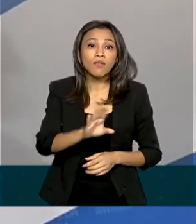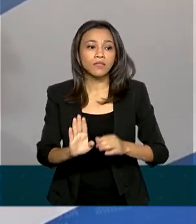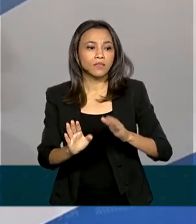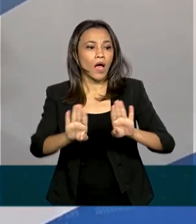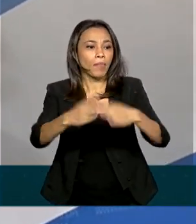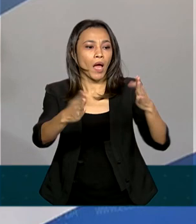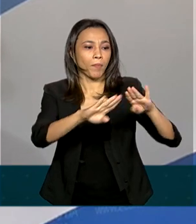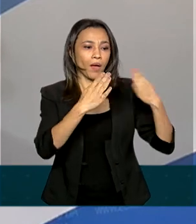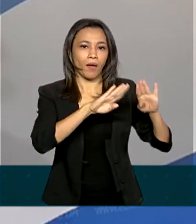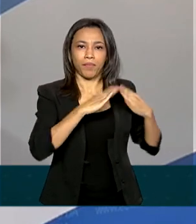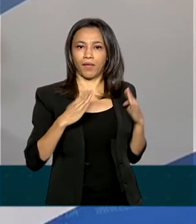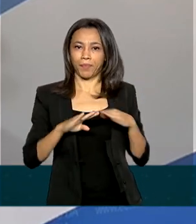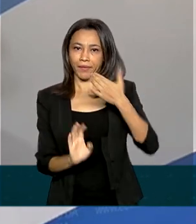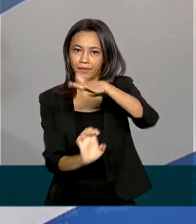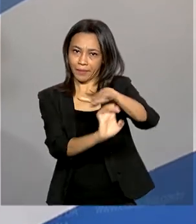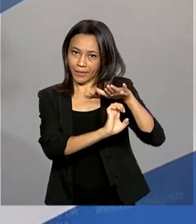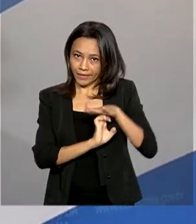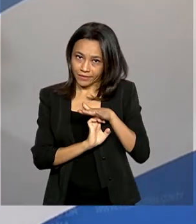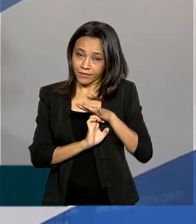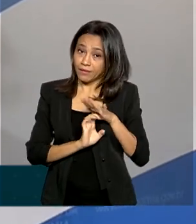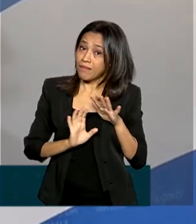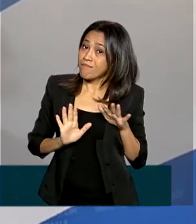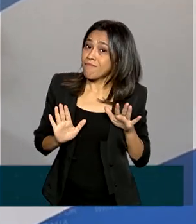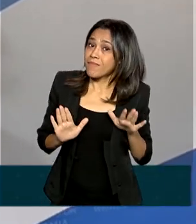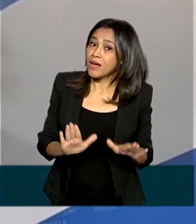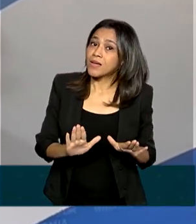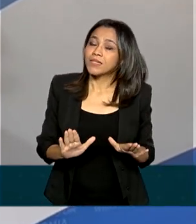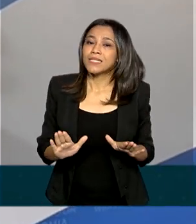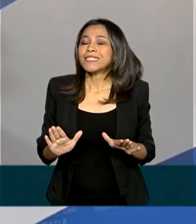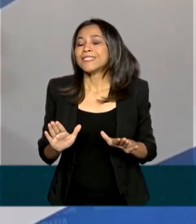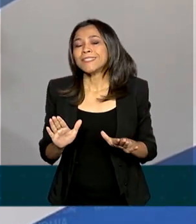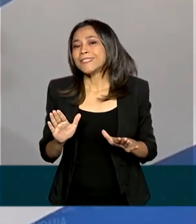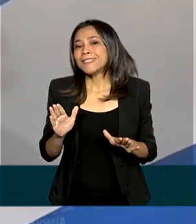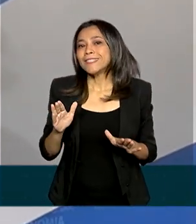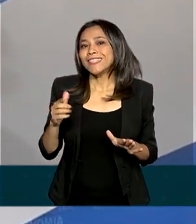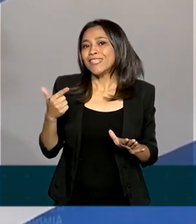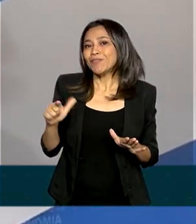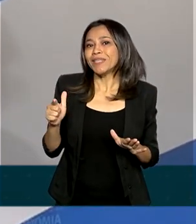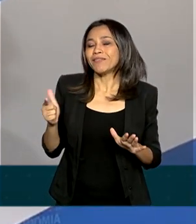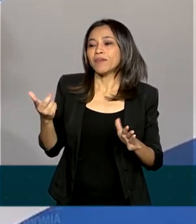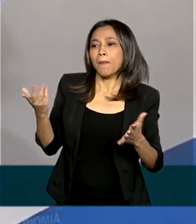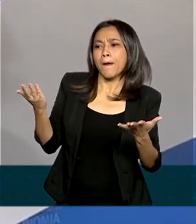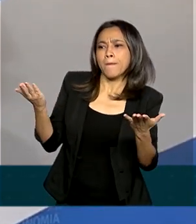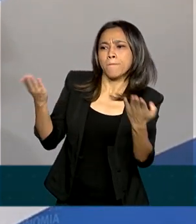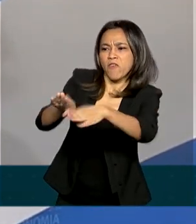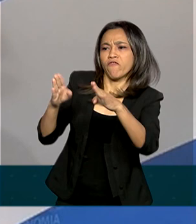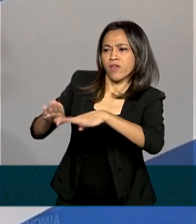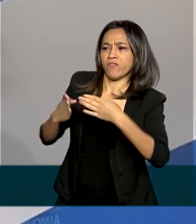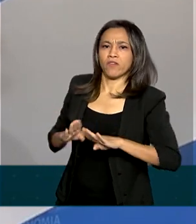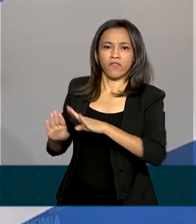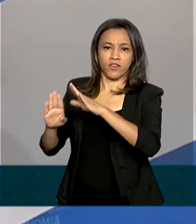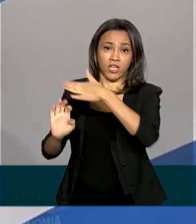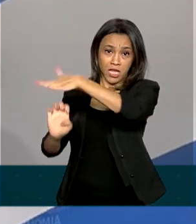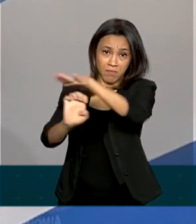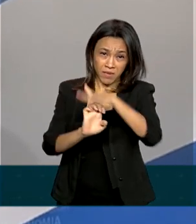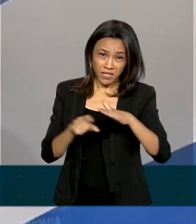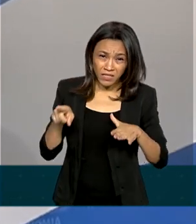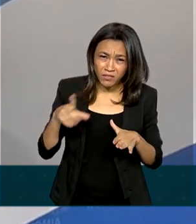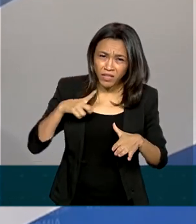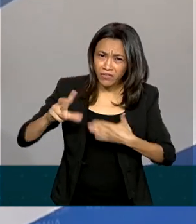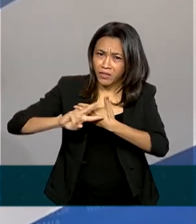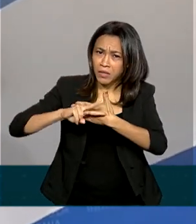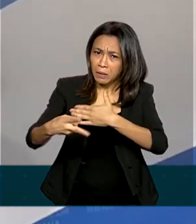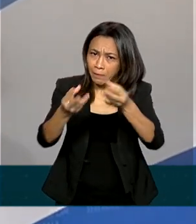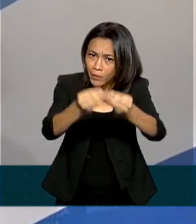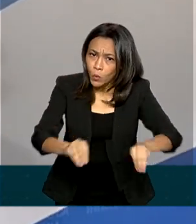criados. No entanto, não houve impacto com o número de empresas fechadas, encerradas, nesse período a partir